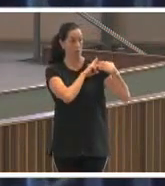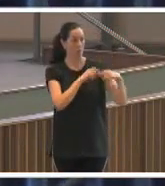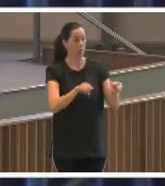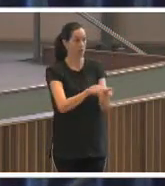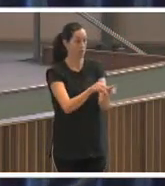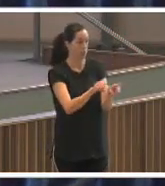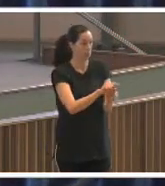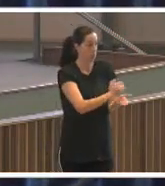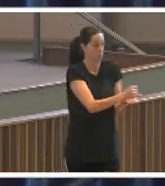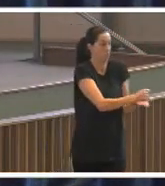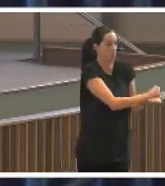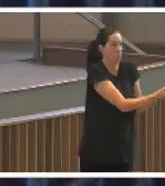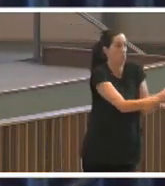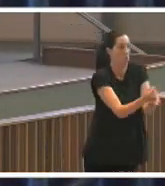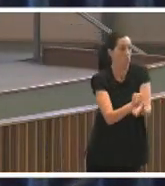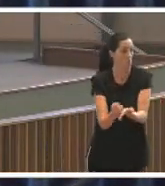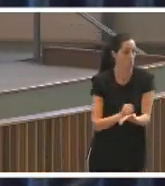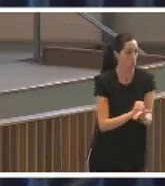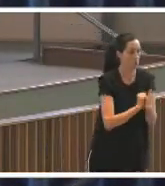sua autoridade.